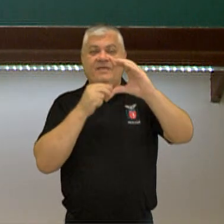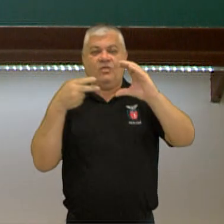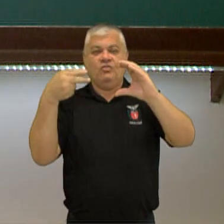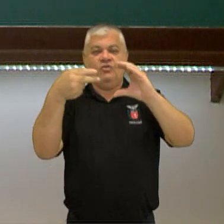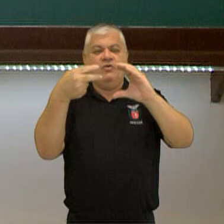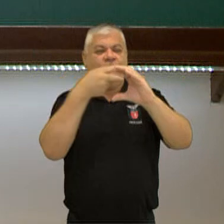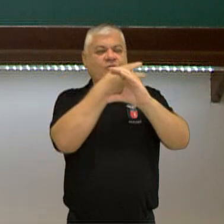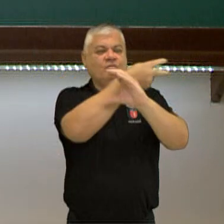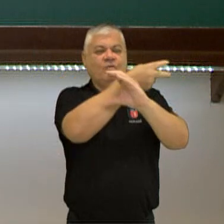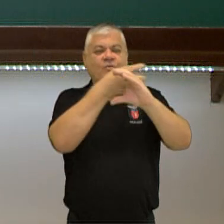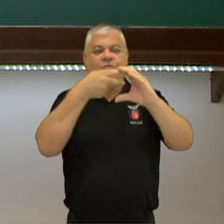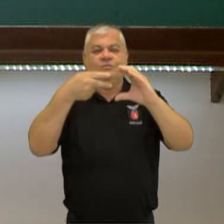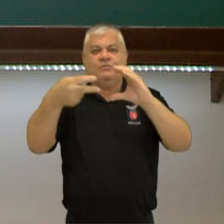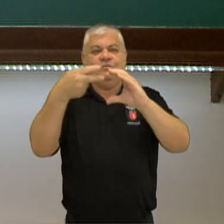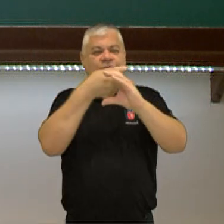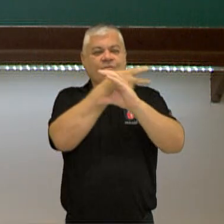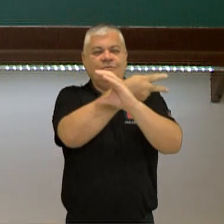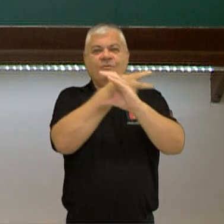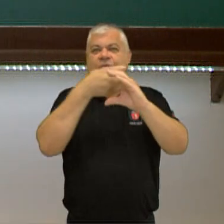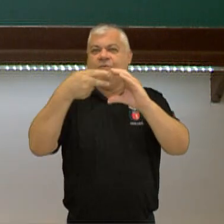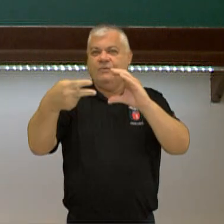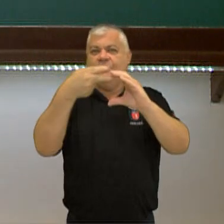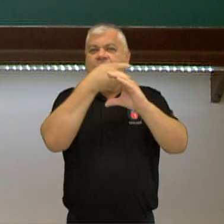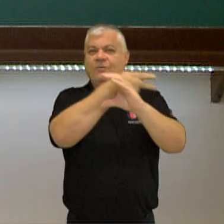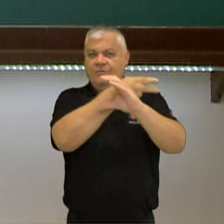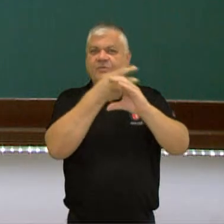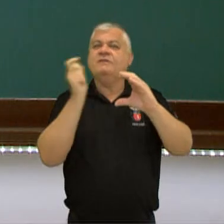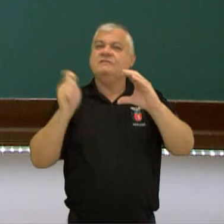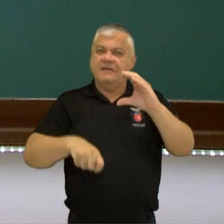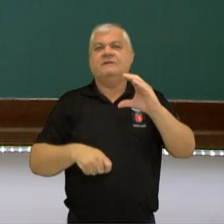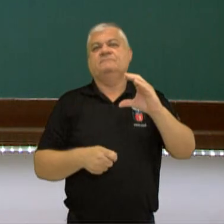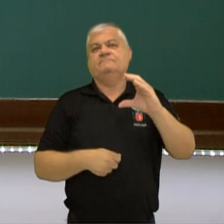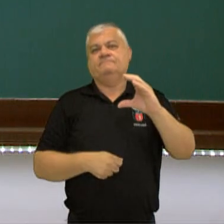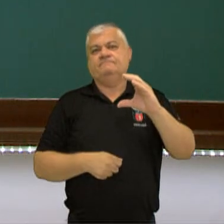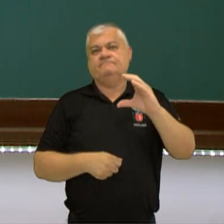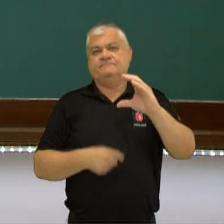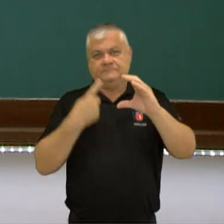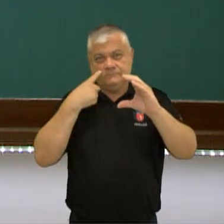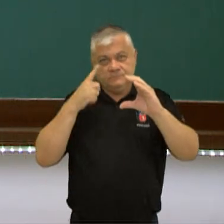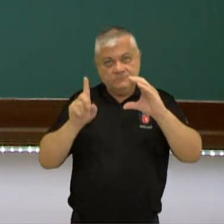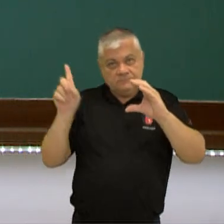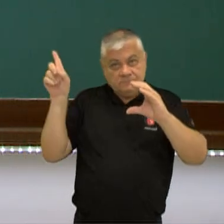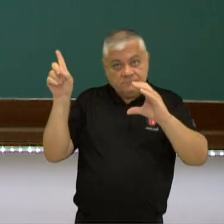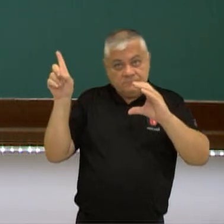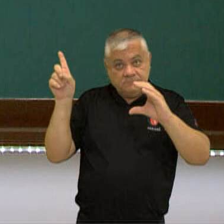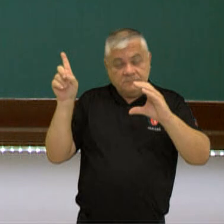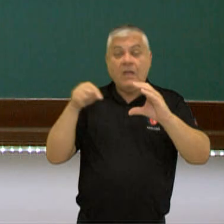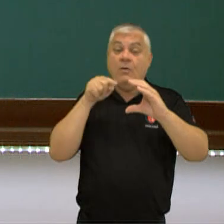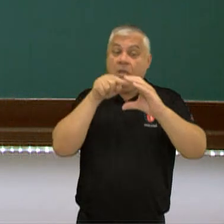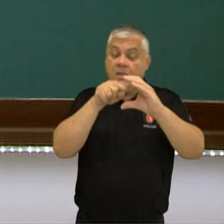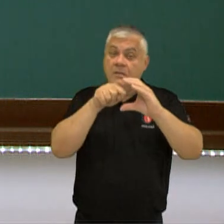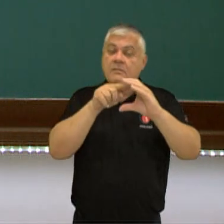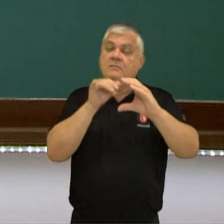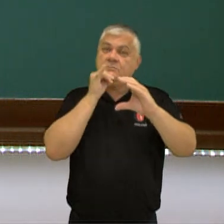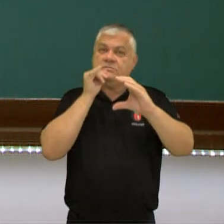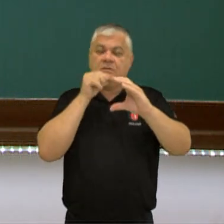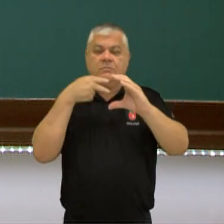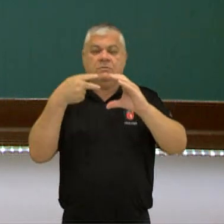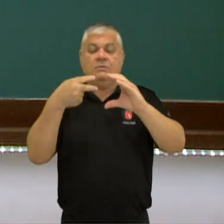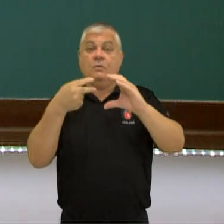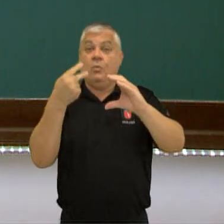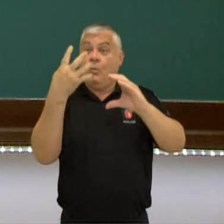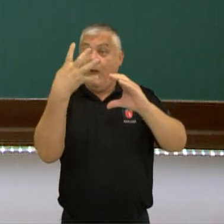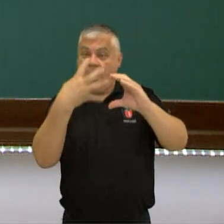ele pode fazer 2 ligações duplas, tá? Então, essa questão dele fazer